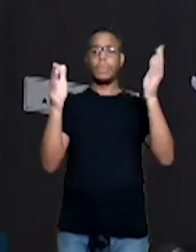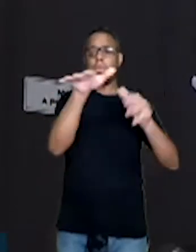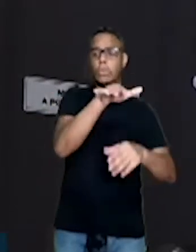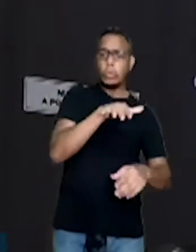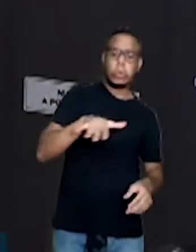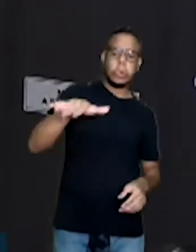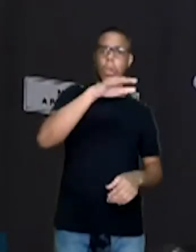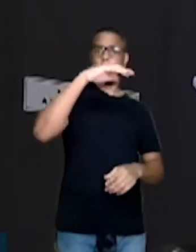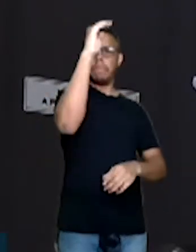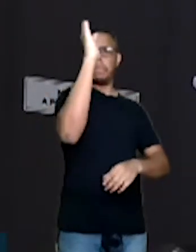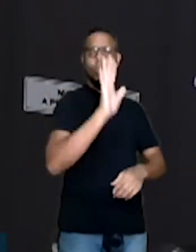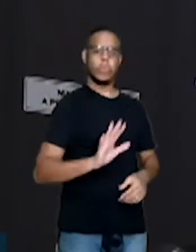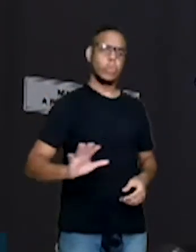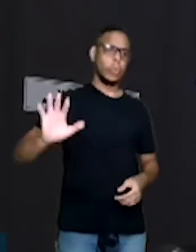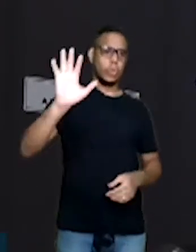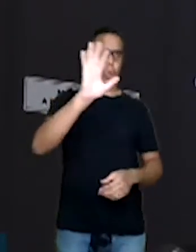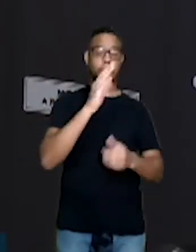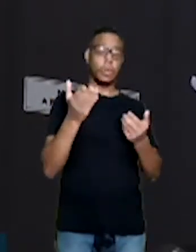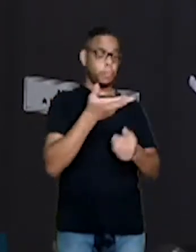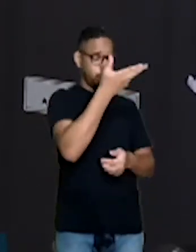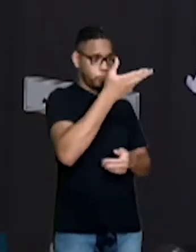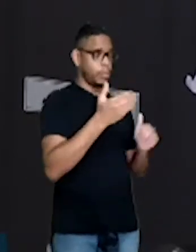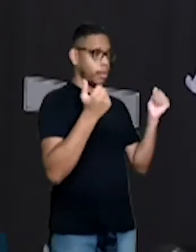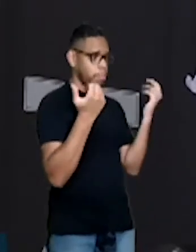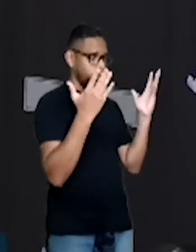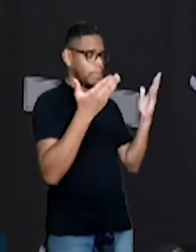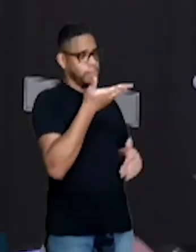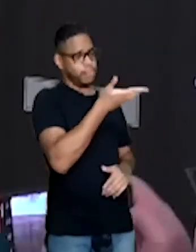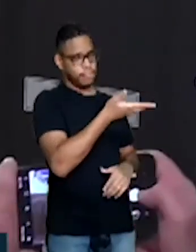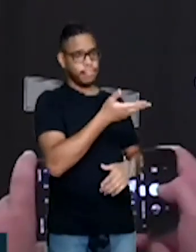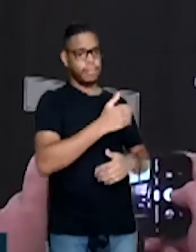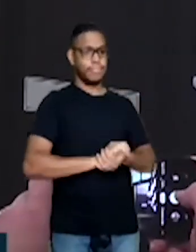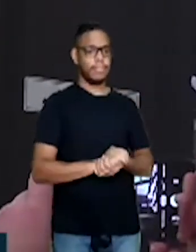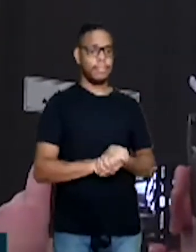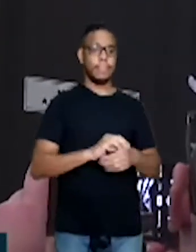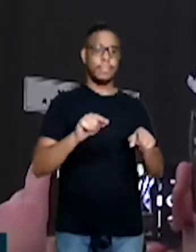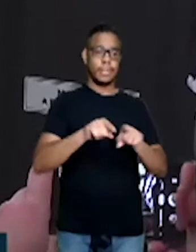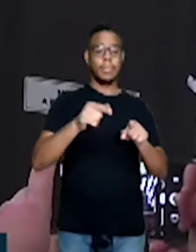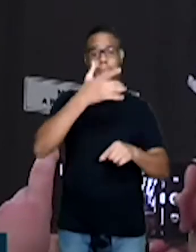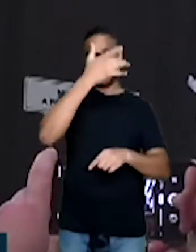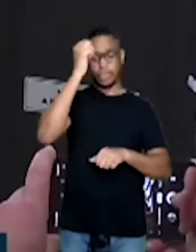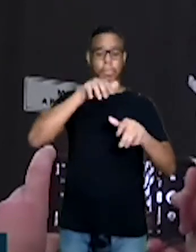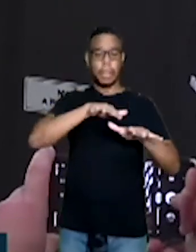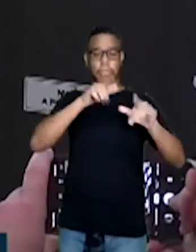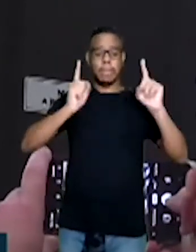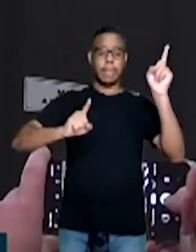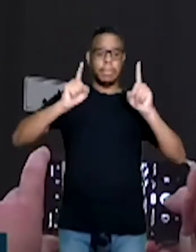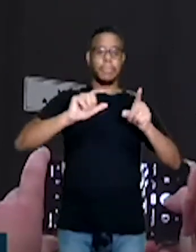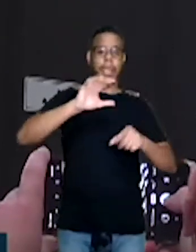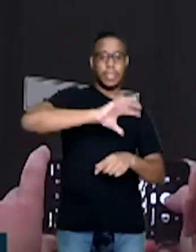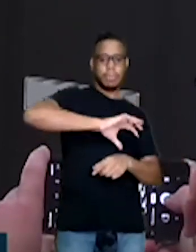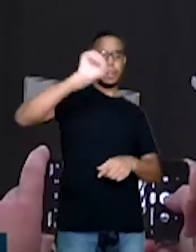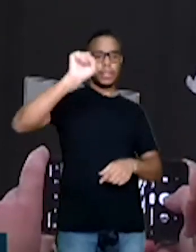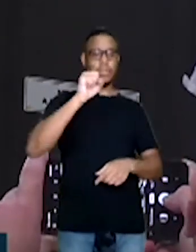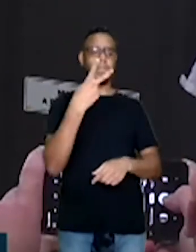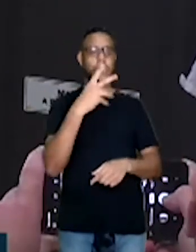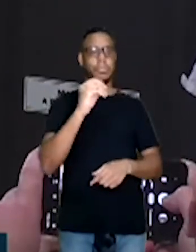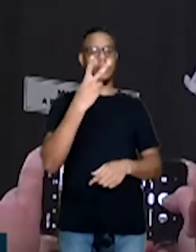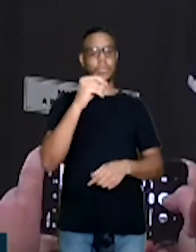Brasil. Então, parabéns àqueles que foram os vencedores do Carnaval 2020 em Bauru.